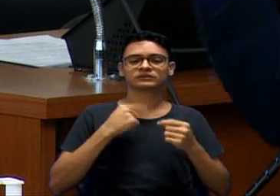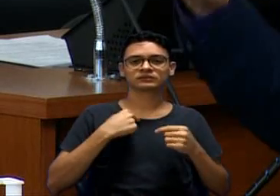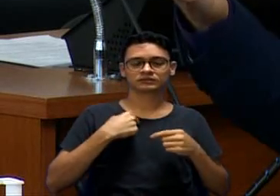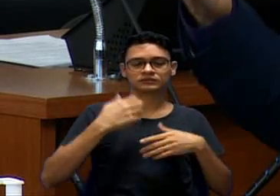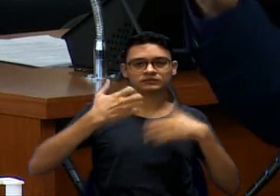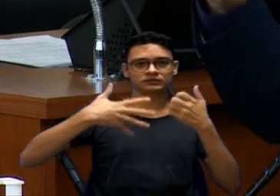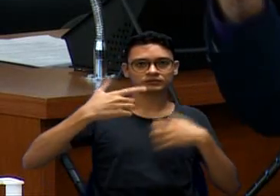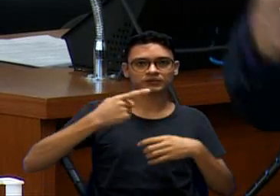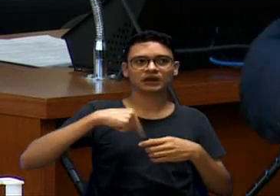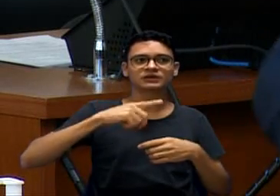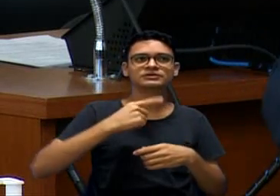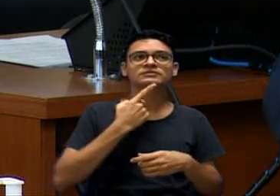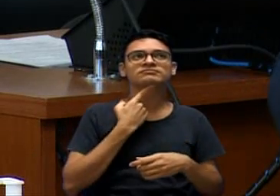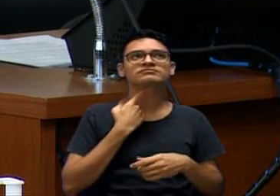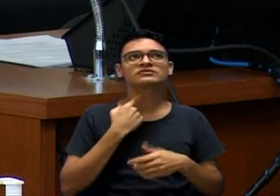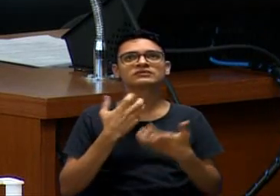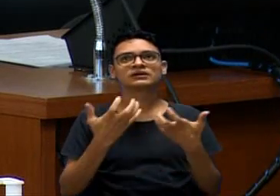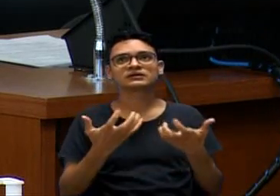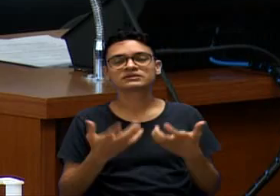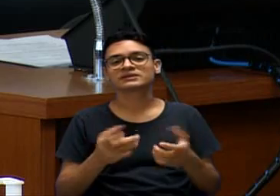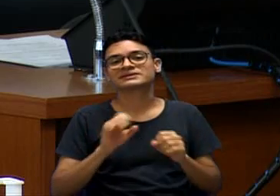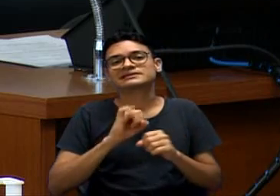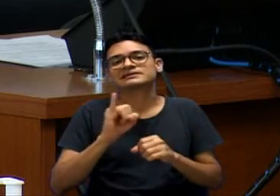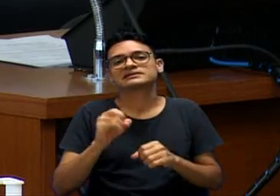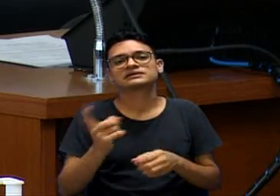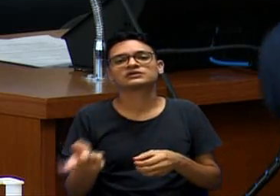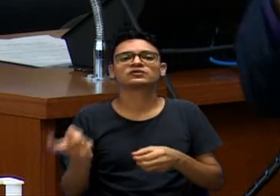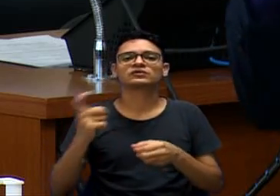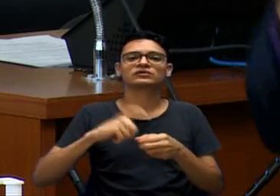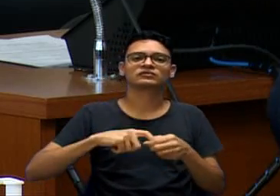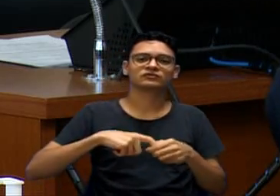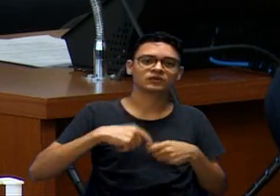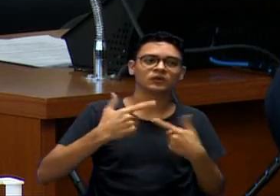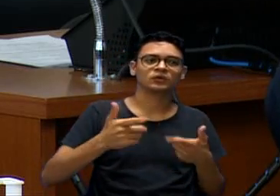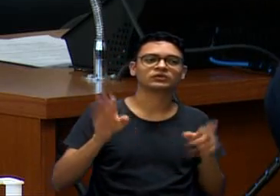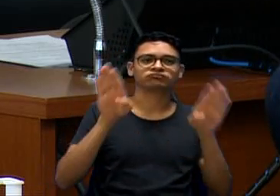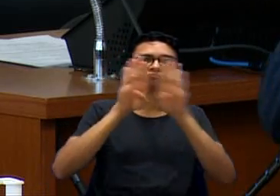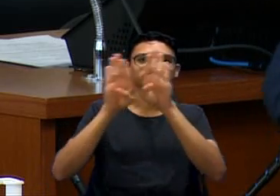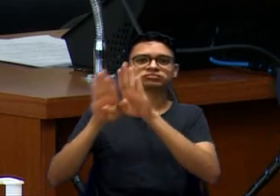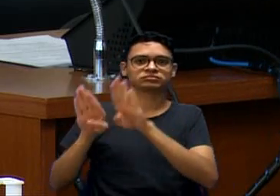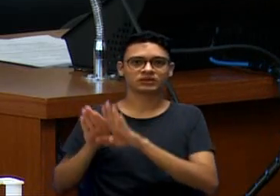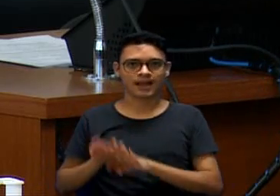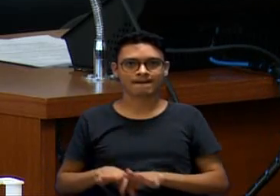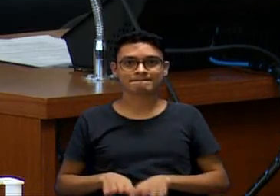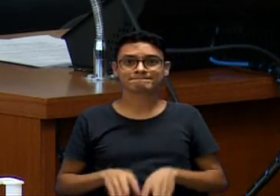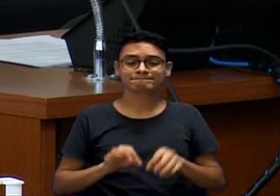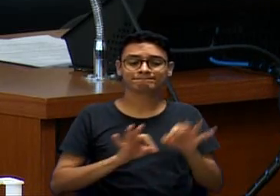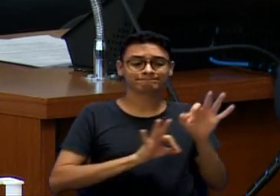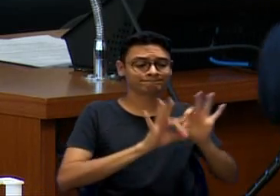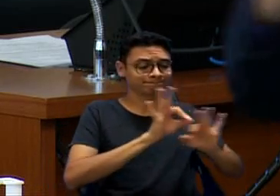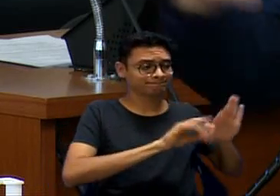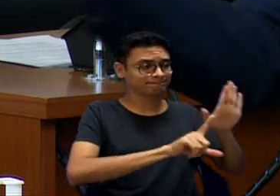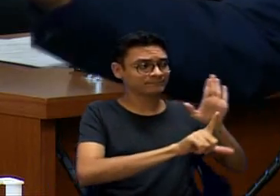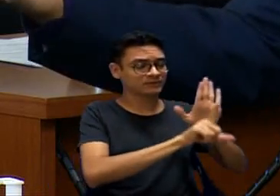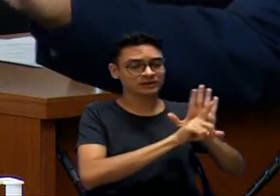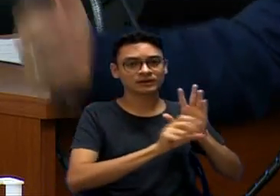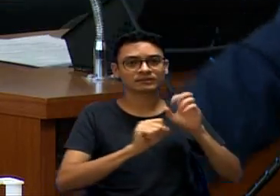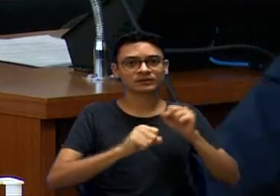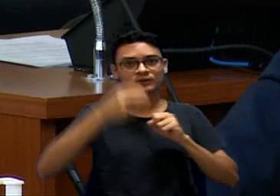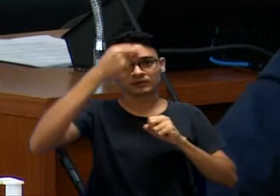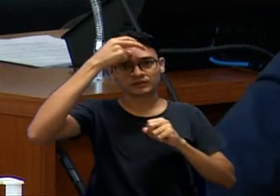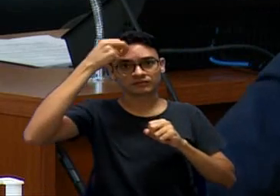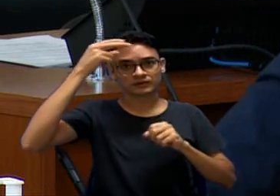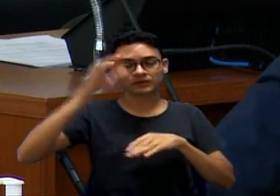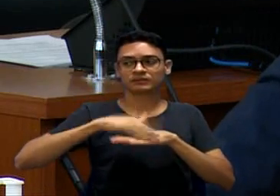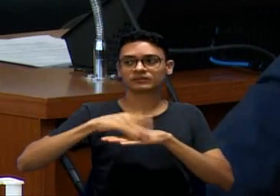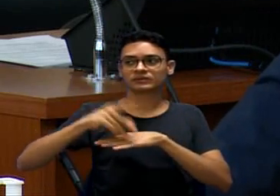gente nunca deseja, mas se voltar uma situação que obrigue a fechar, essa lei está invigente, aí a prefeitura que